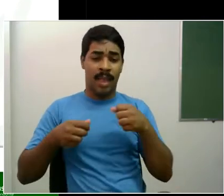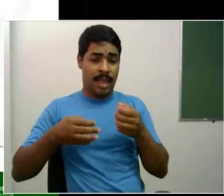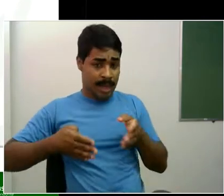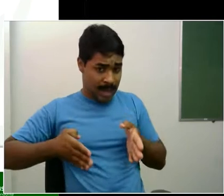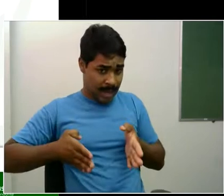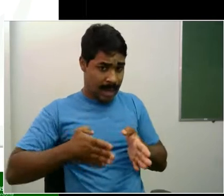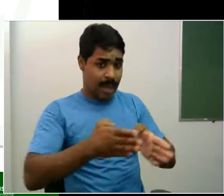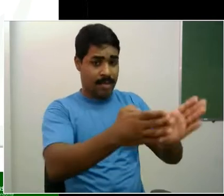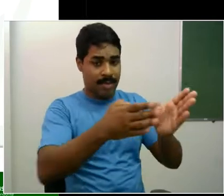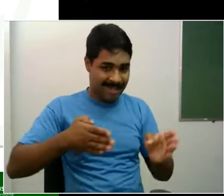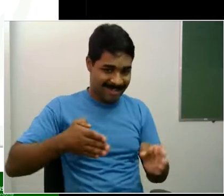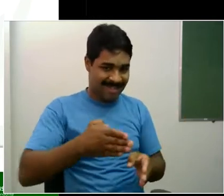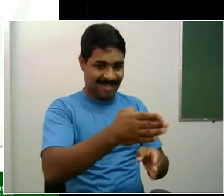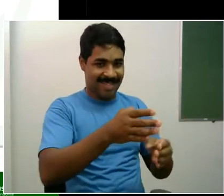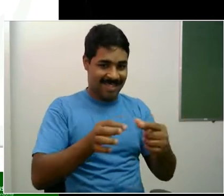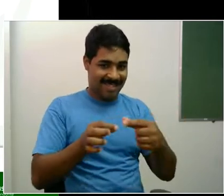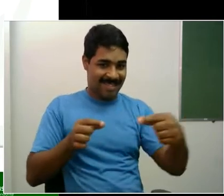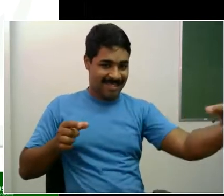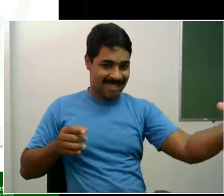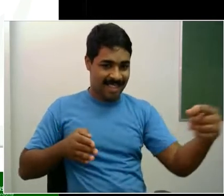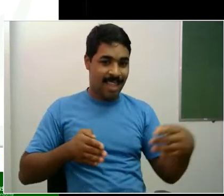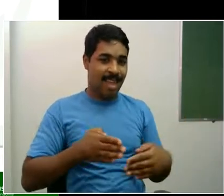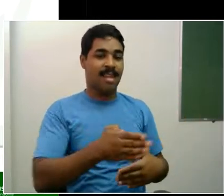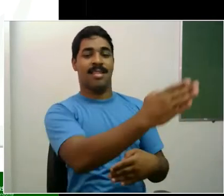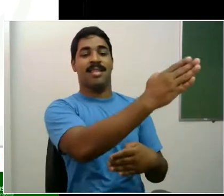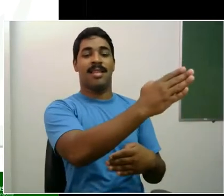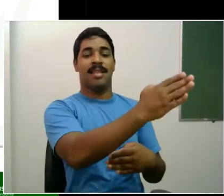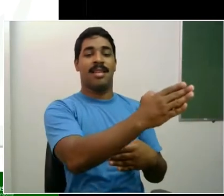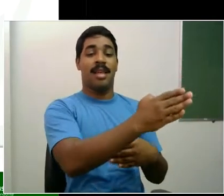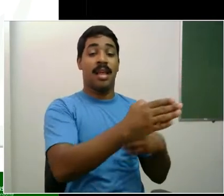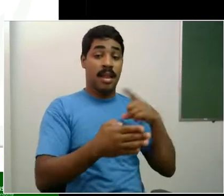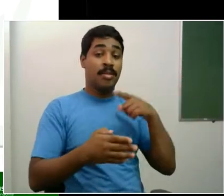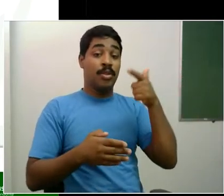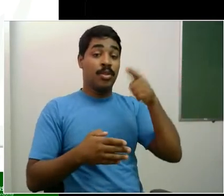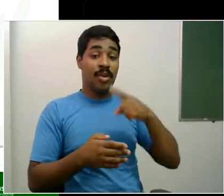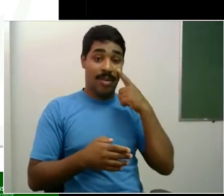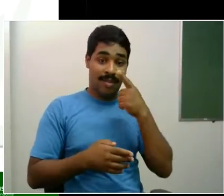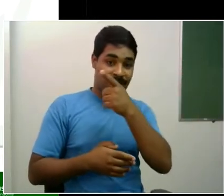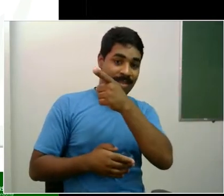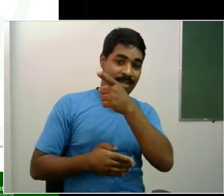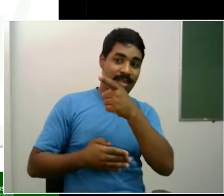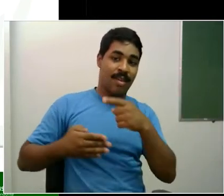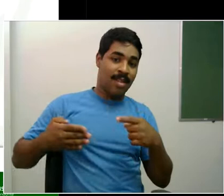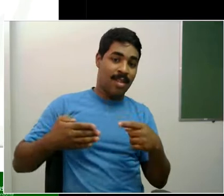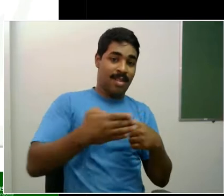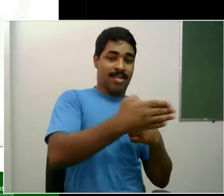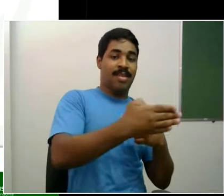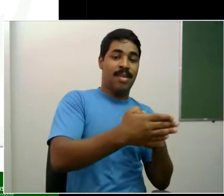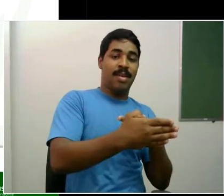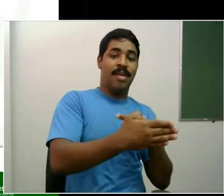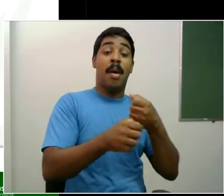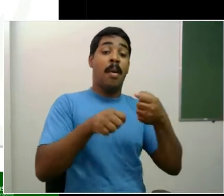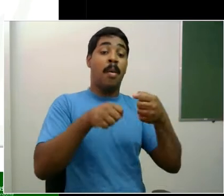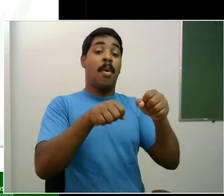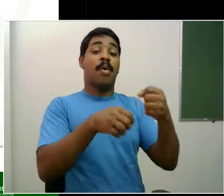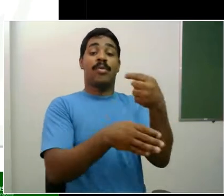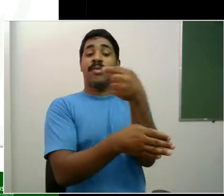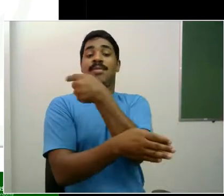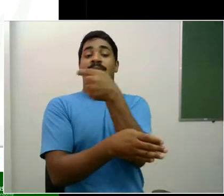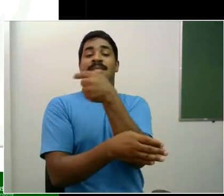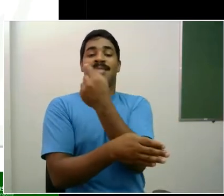tínhamos a moto aqui e a seta apontava para a direita. Agora a gente tem a mesma situação, só que a seta aponta para a